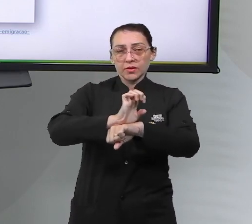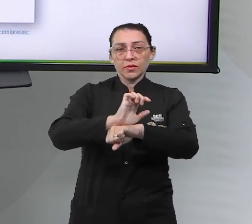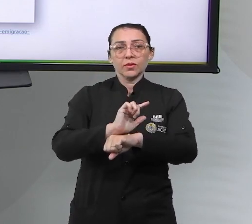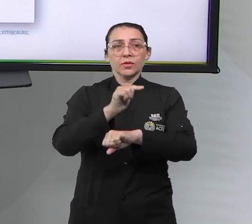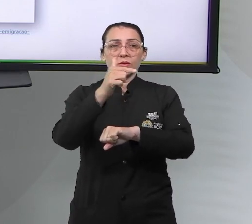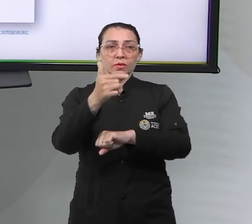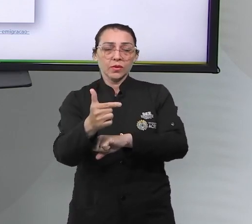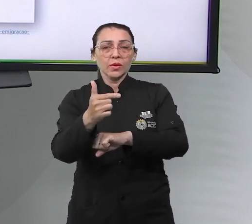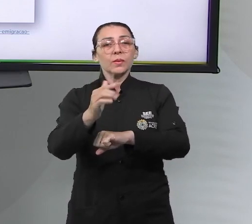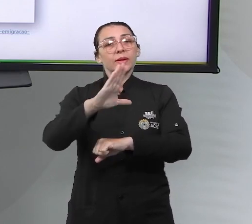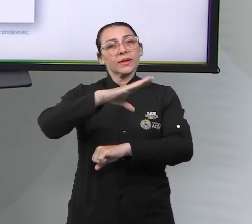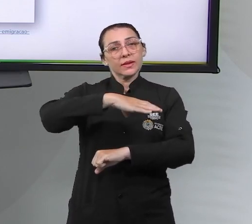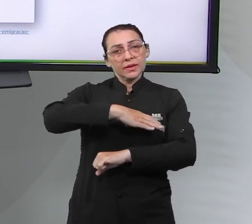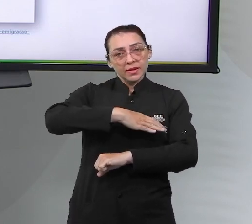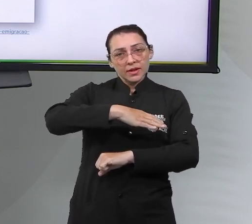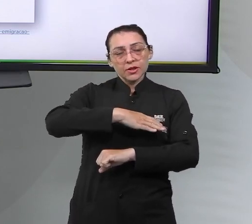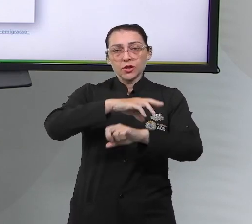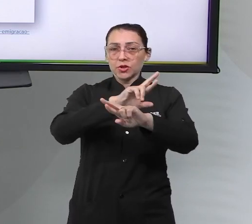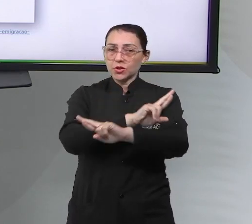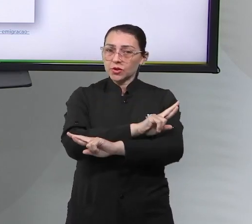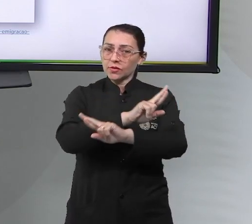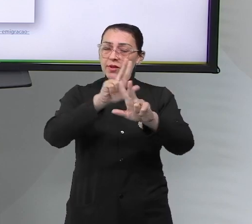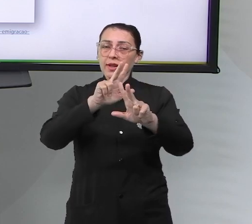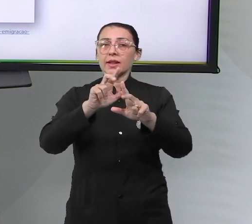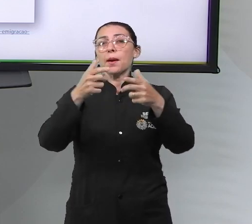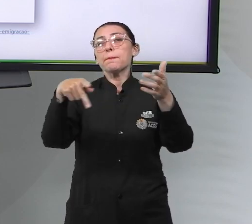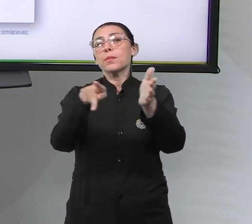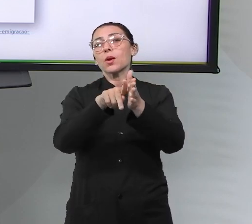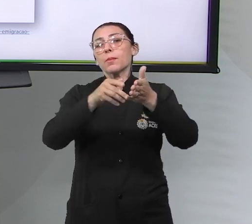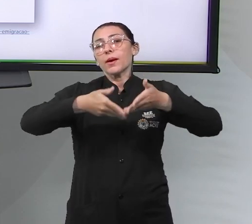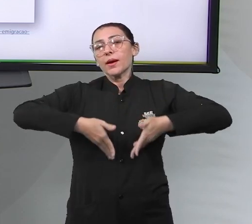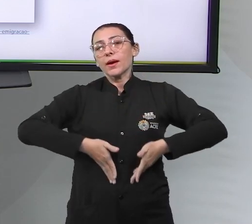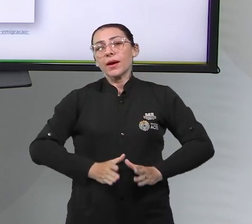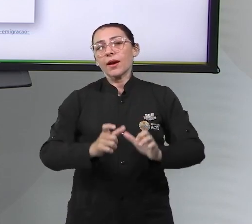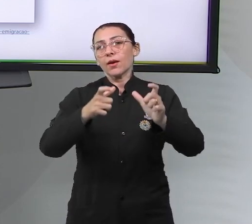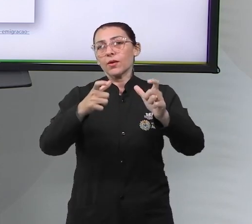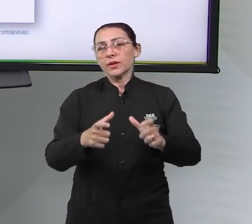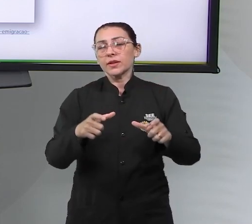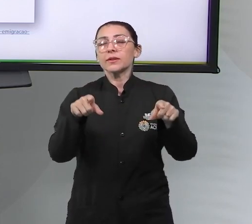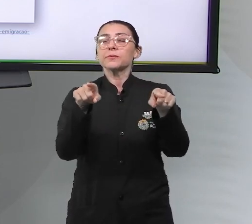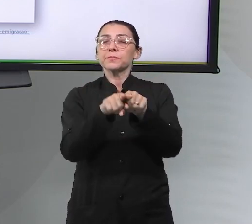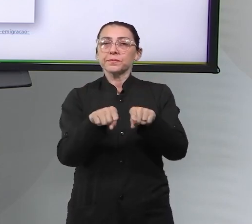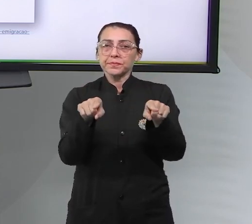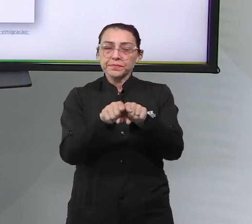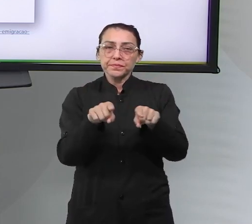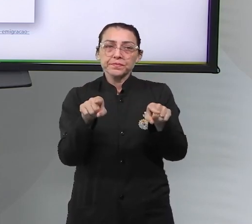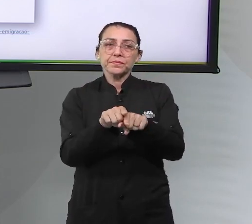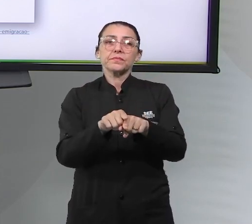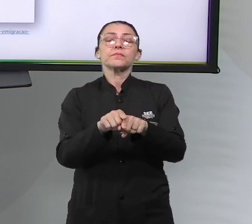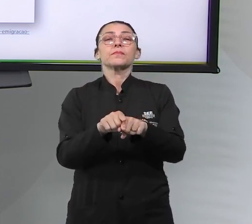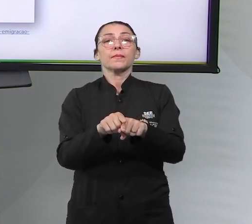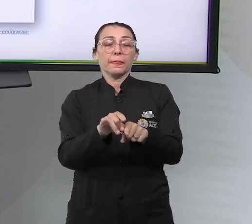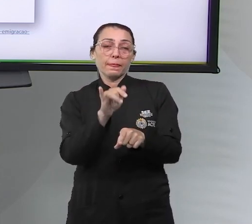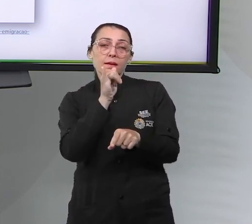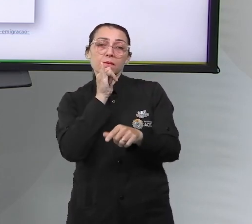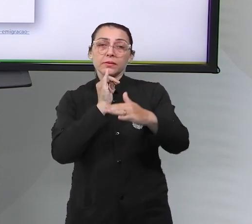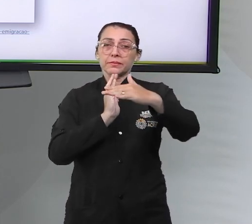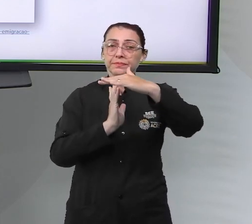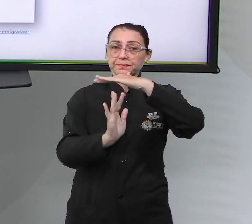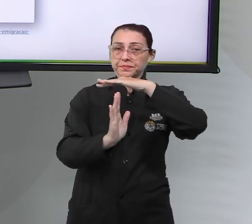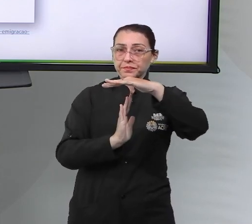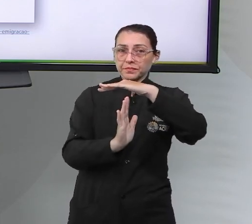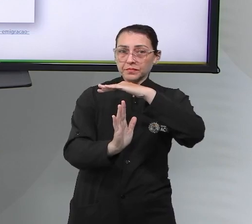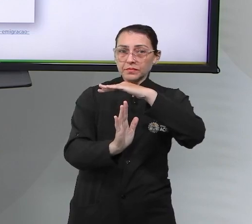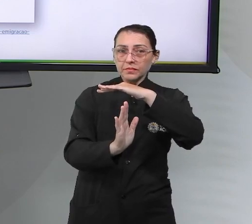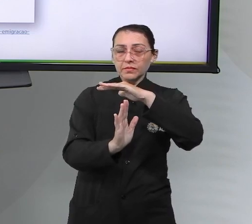uma outra cidade, diferente justamente da sua. Então, acaba correspondendo a um exemplo de